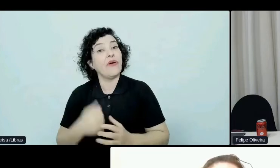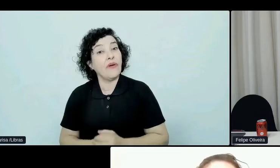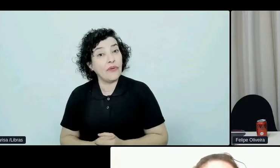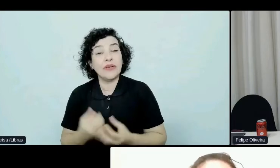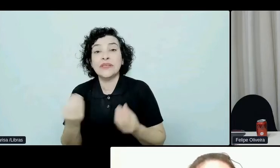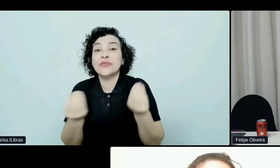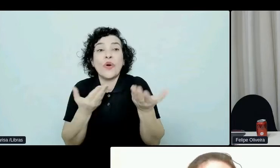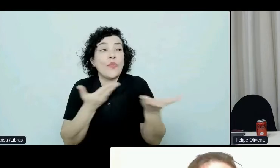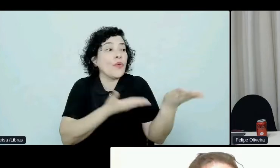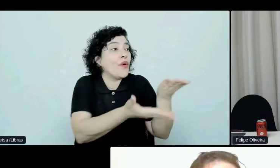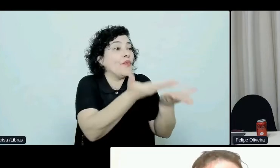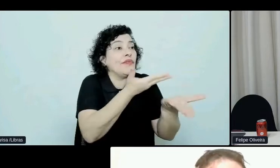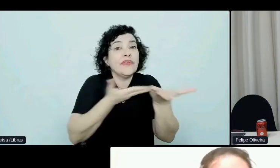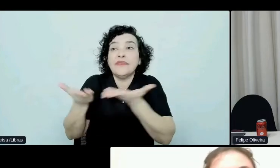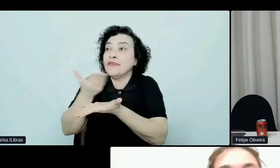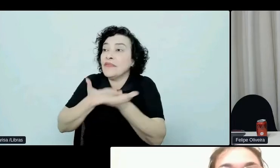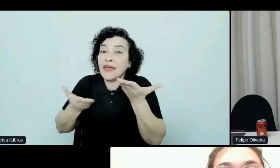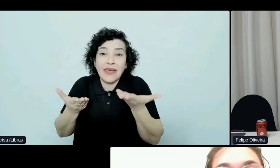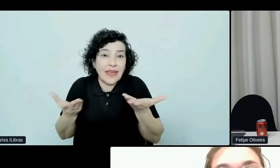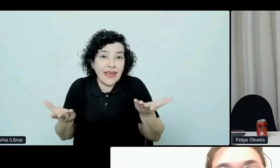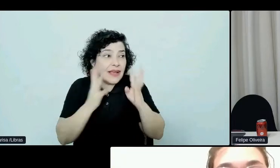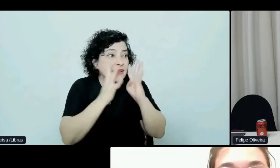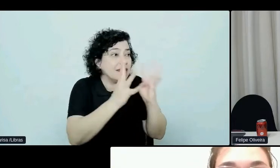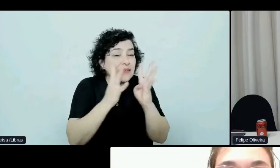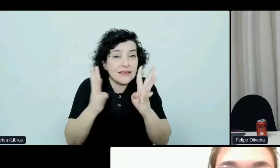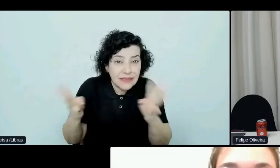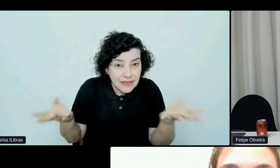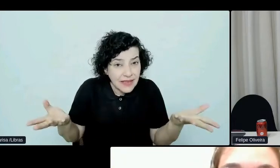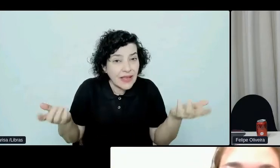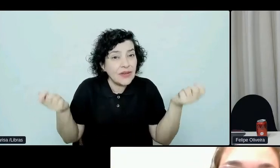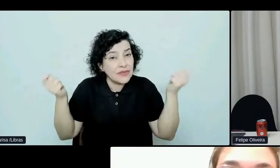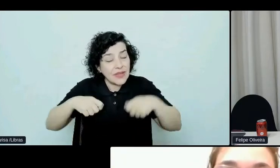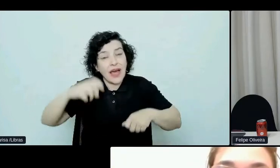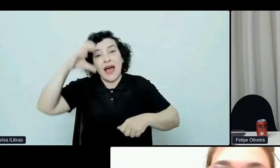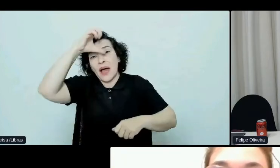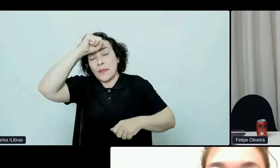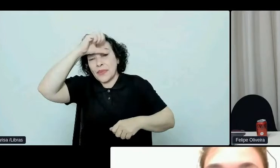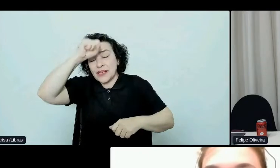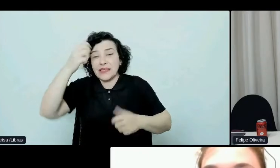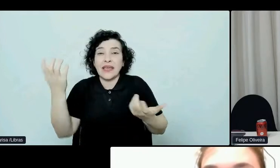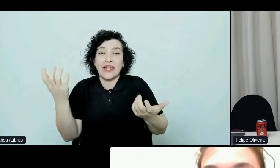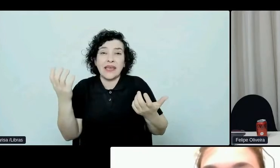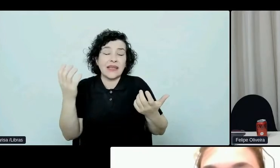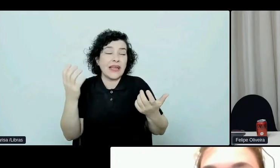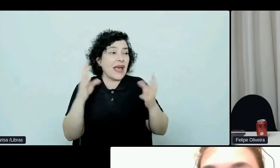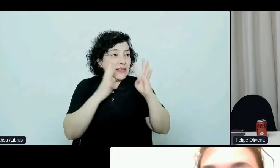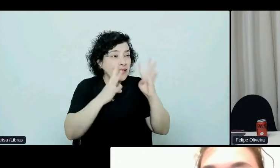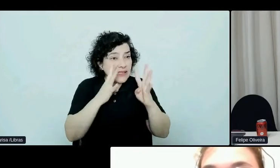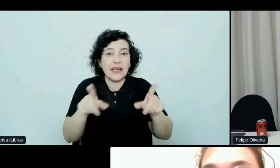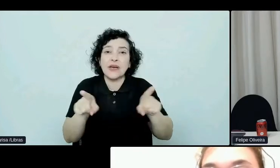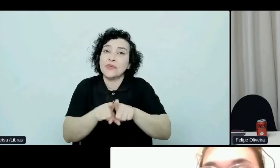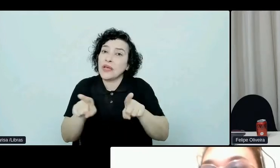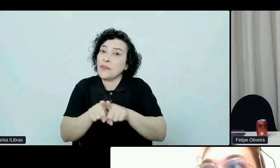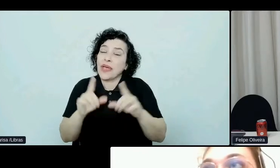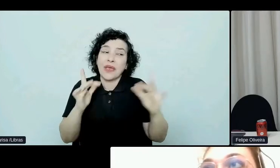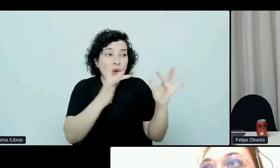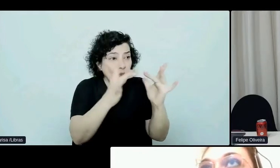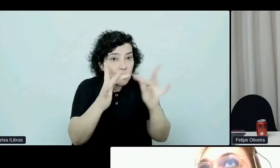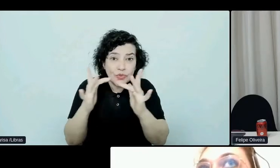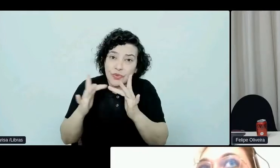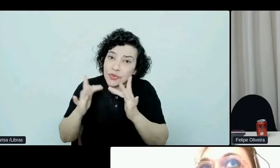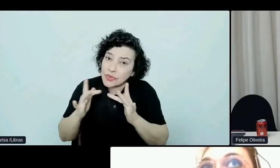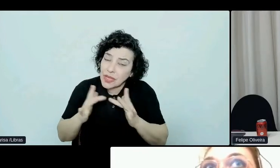teor de preocupação, mas olha que interessante, né? Então, será que a empresa, a faculdade, não deveria ter um psicólogo dentro da empresa, dentro da faculdade,